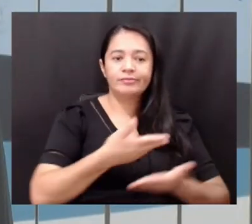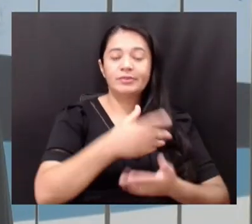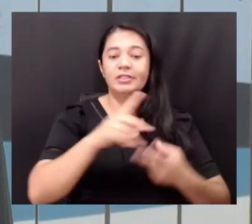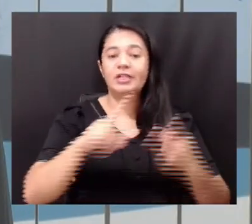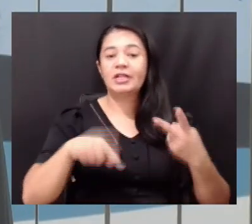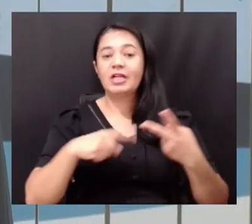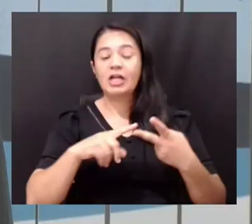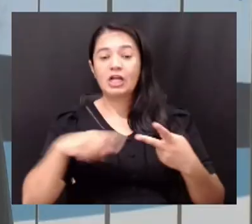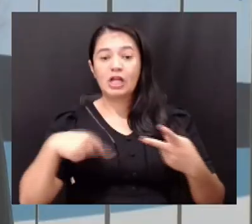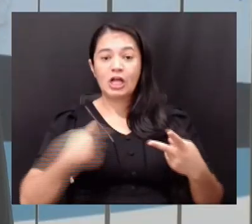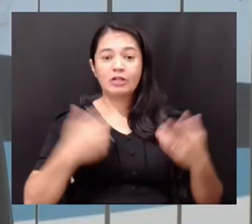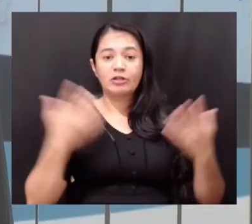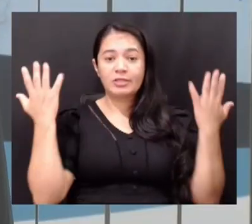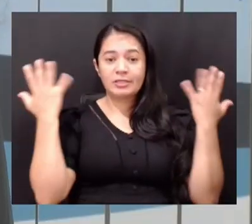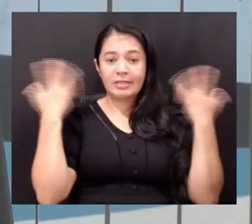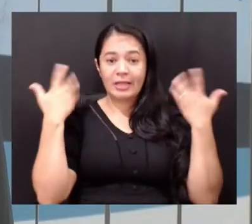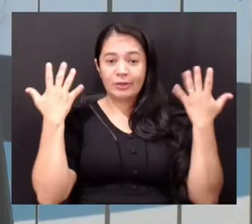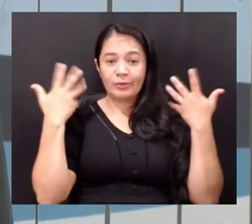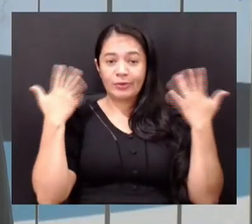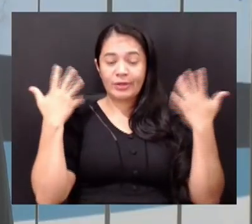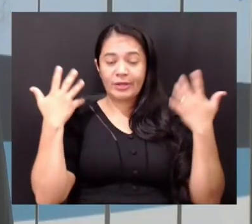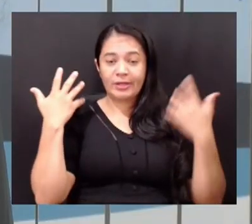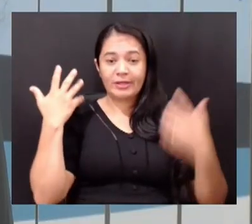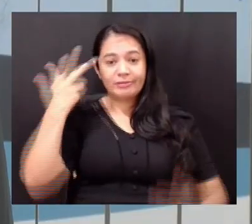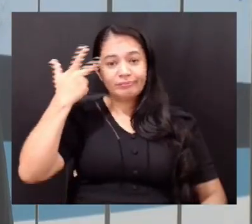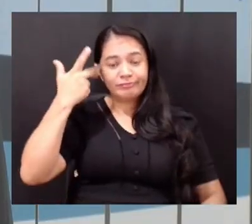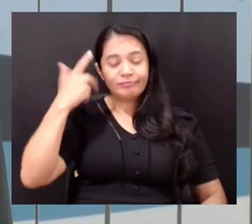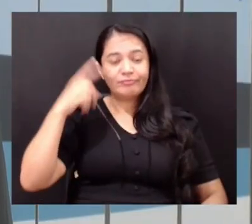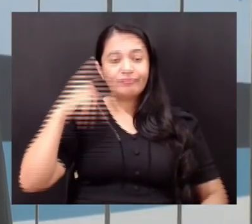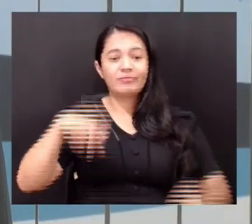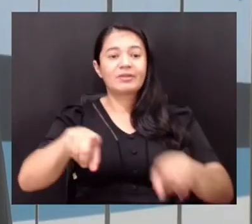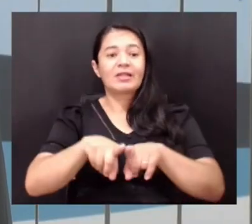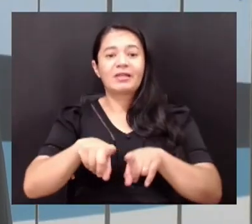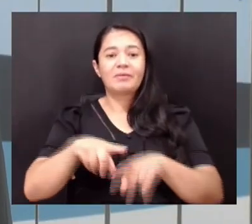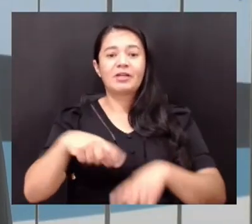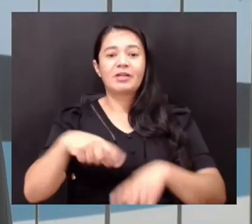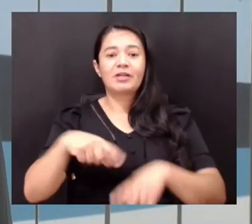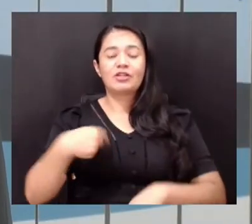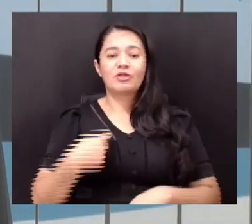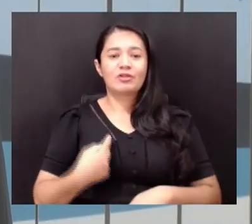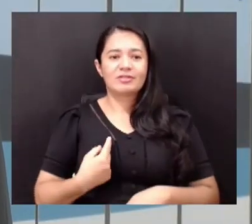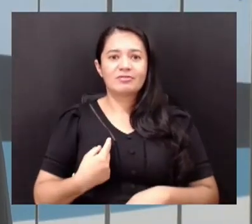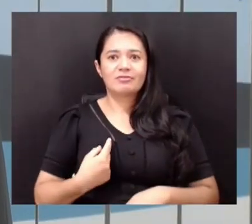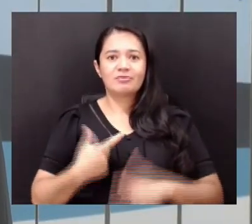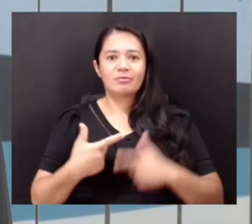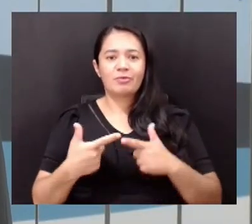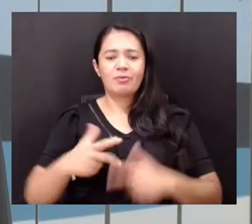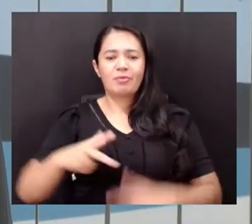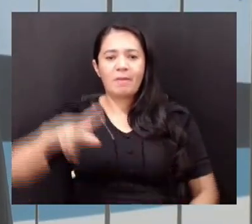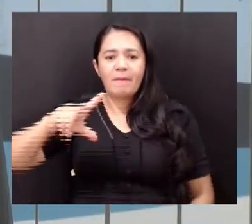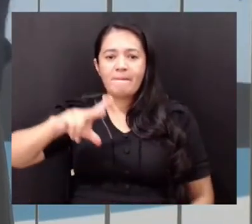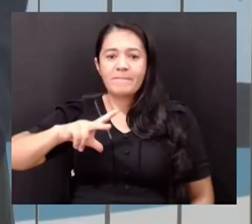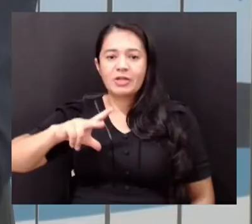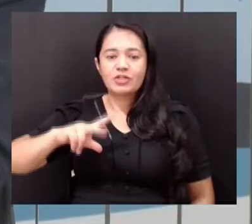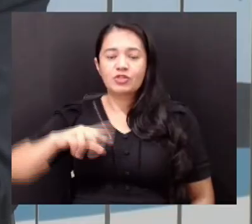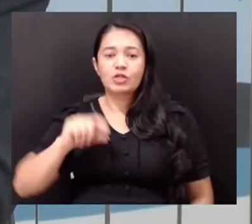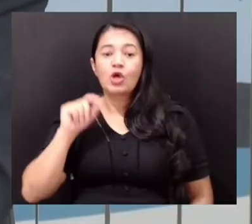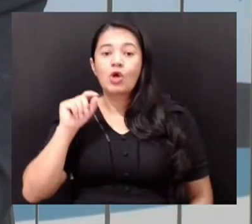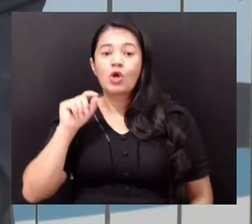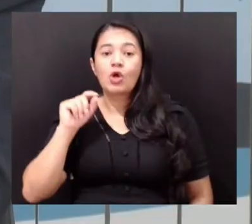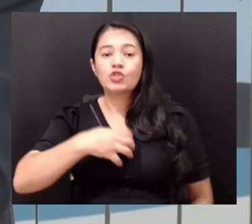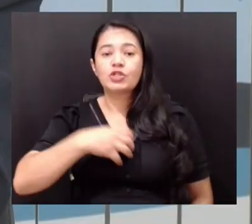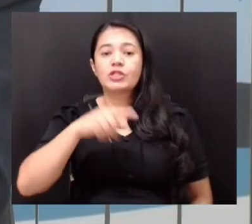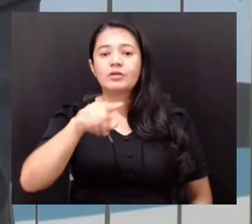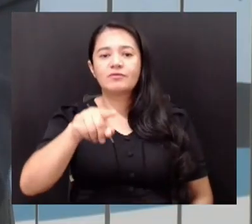natureza e também as nossas questões pessoais. A maneira como você reage a uma situação é diferente de uma